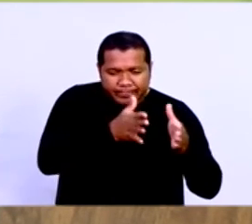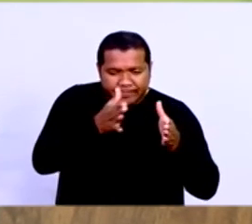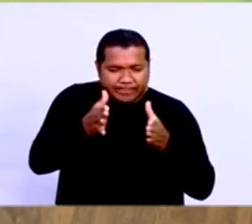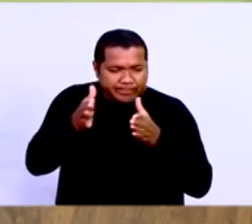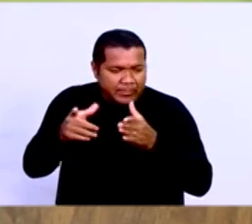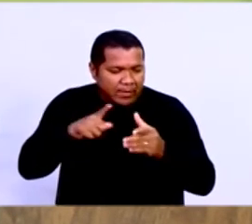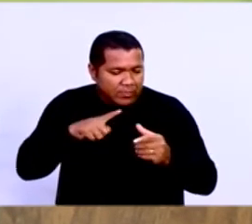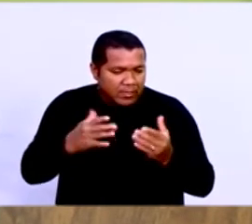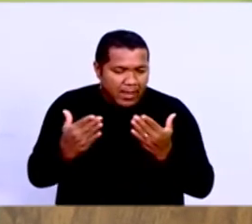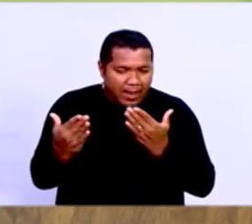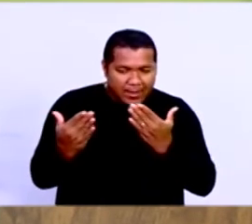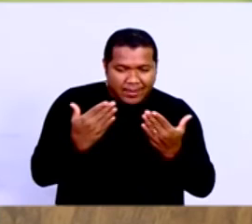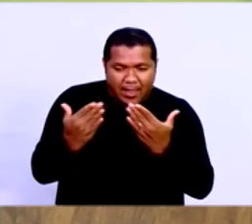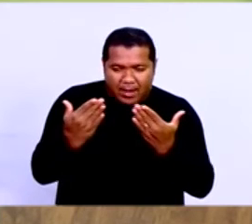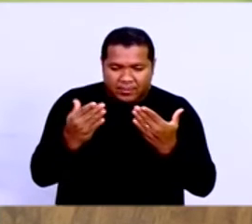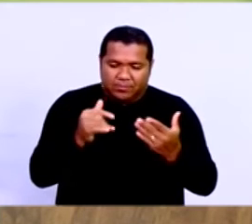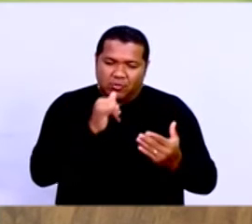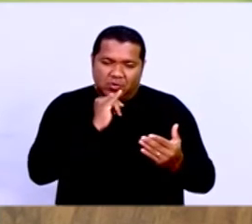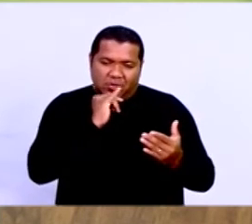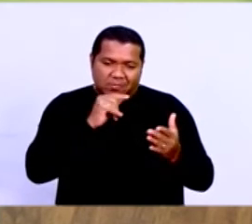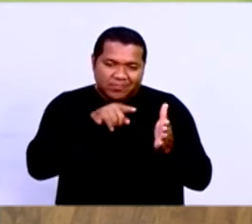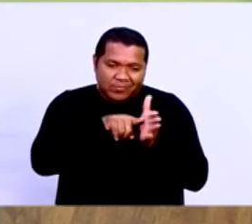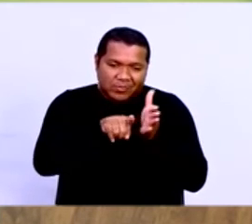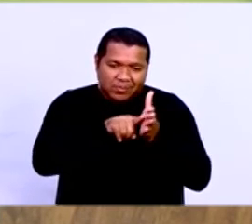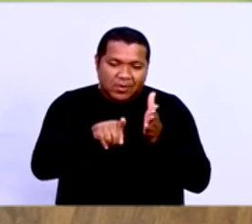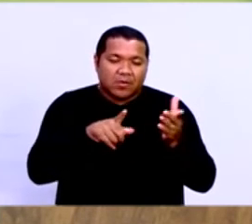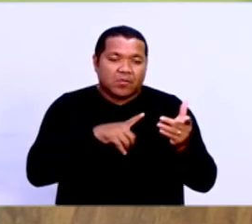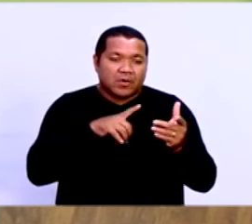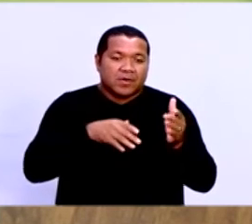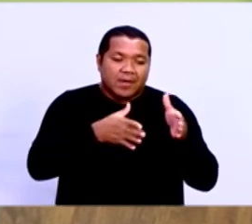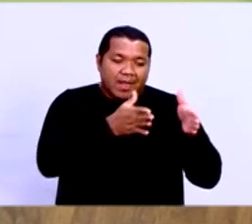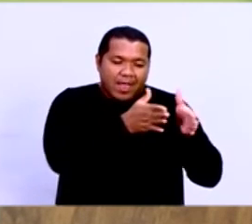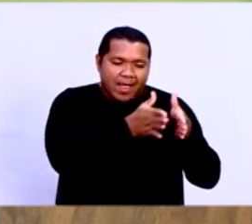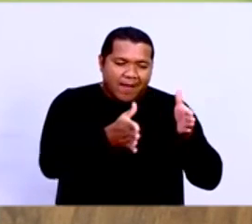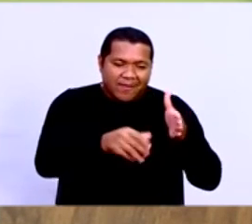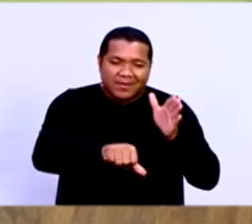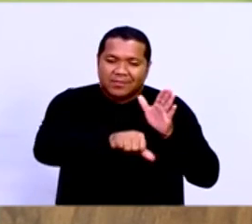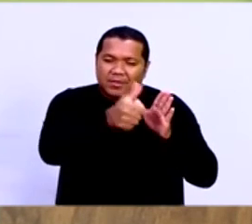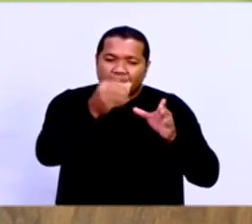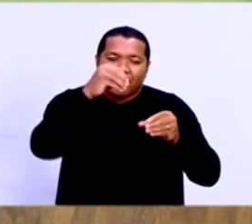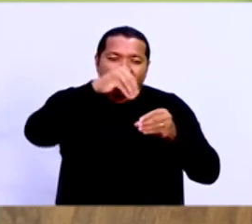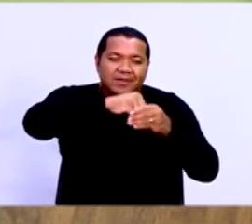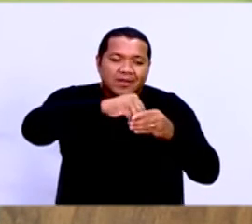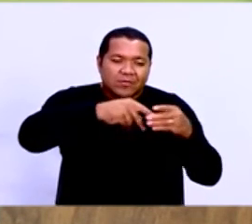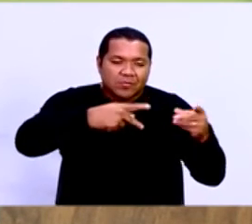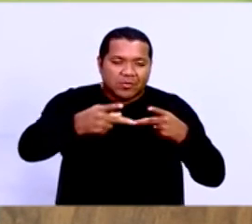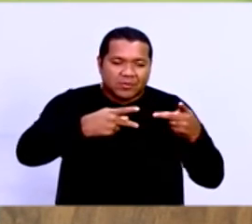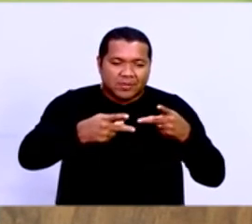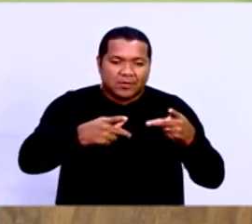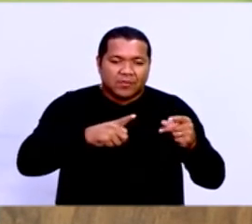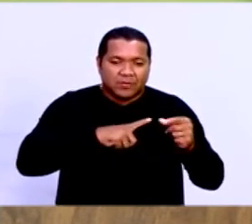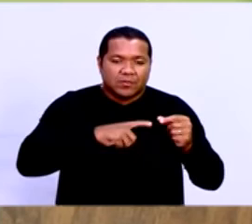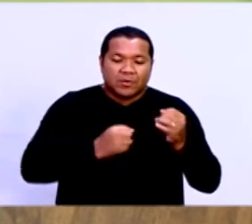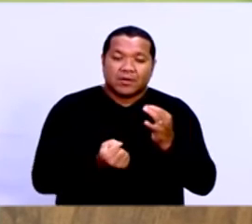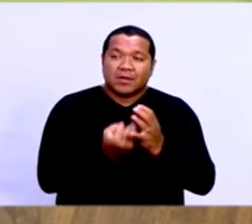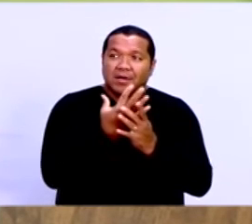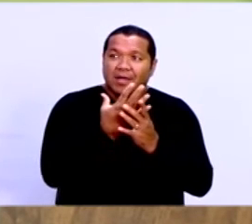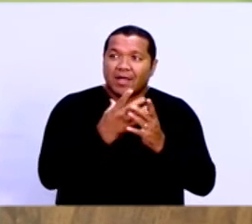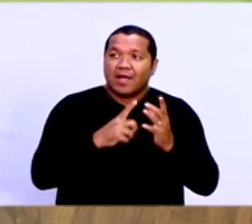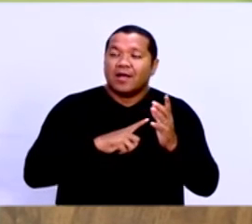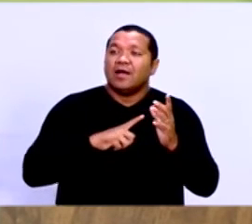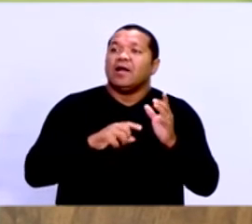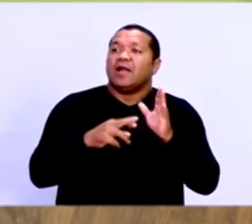análise de que de requisitos por exemplo é uma fase que dentro do projeto você pode colocar um cronograma também